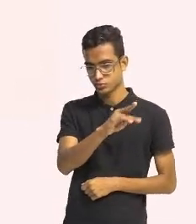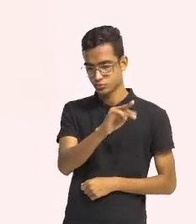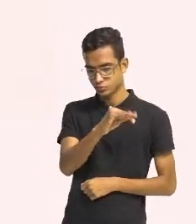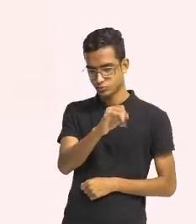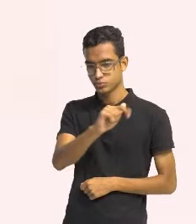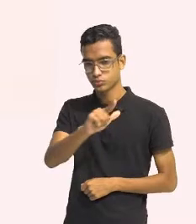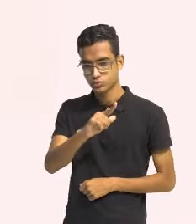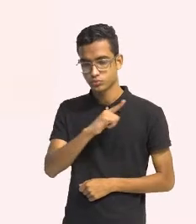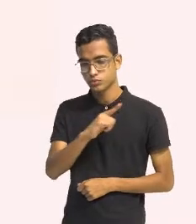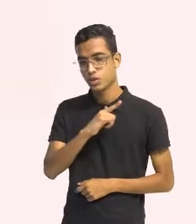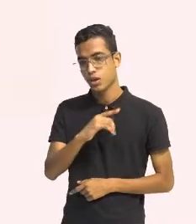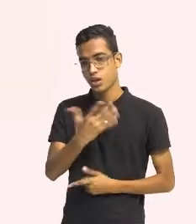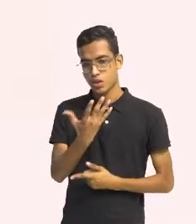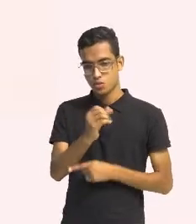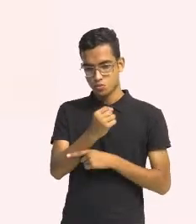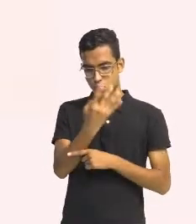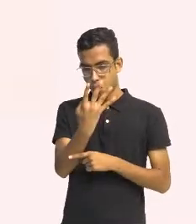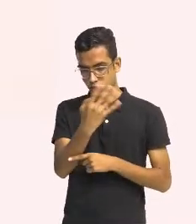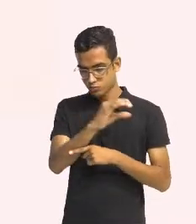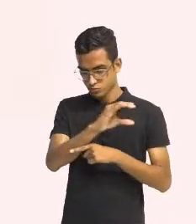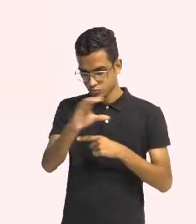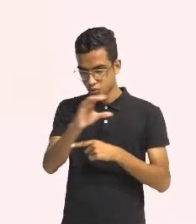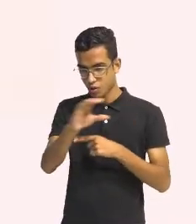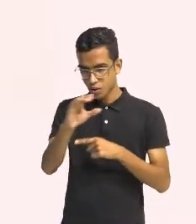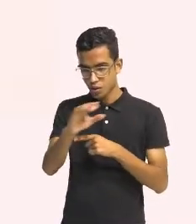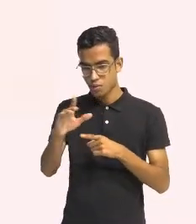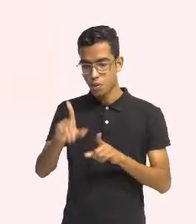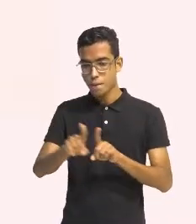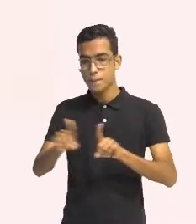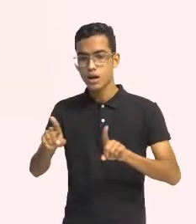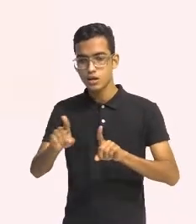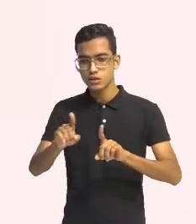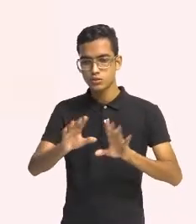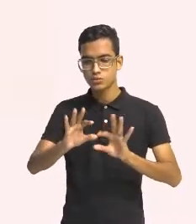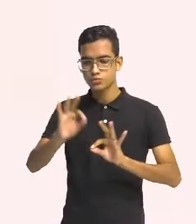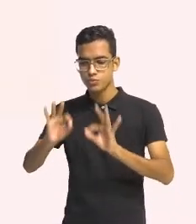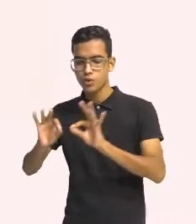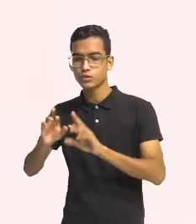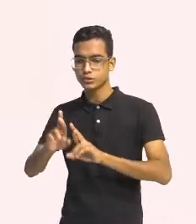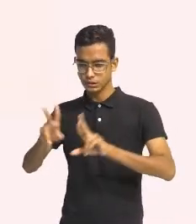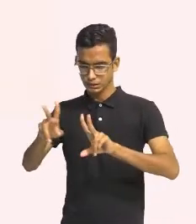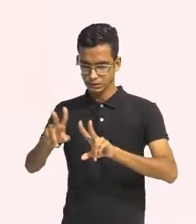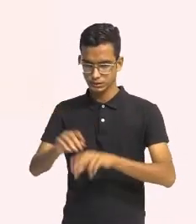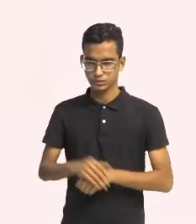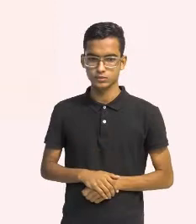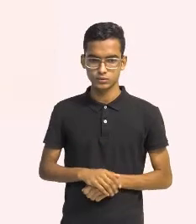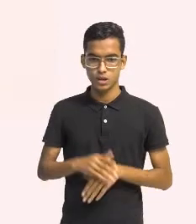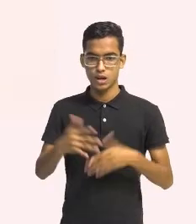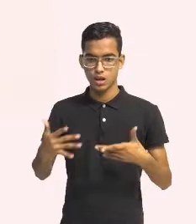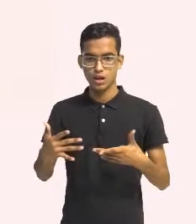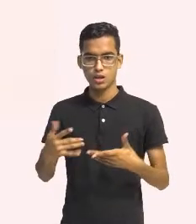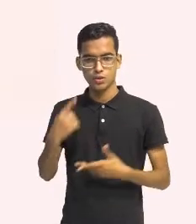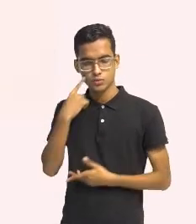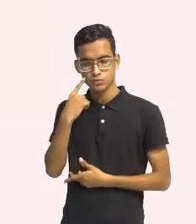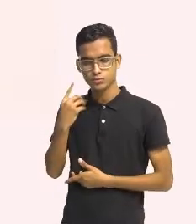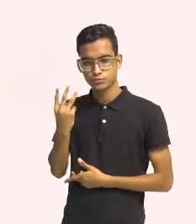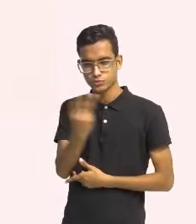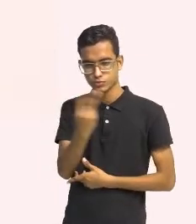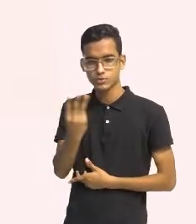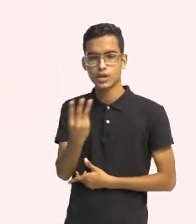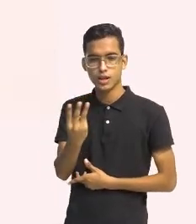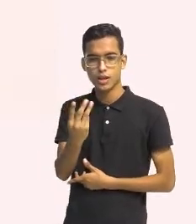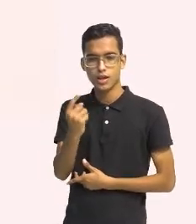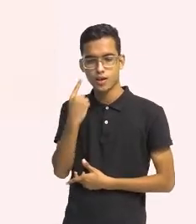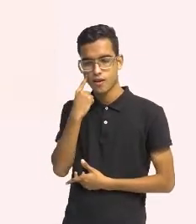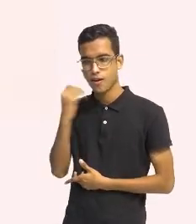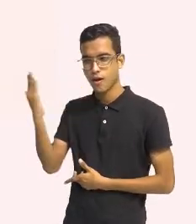carbonos, mas com uma posição diferente, né, da valência, tá? Então, esses 3 aqui que você está vendo tem 4